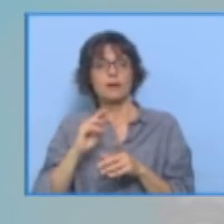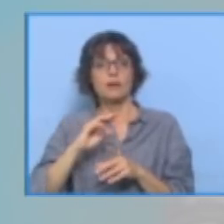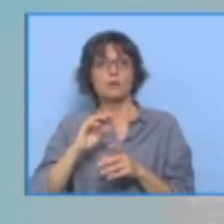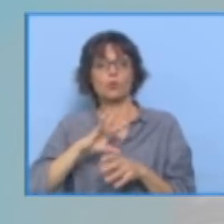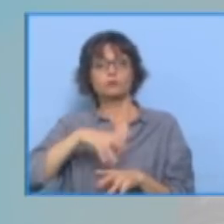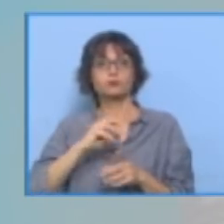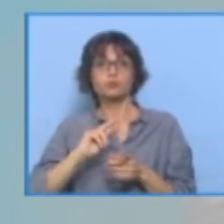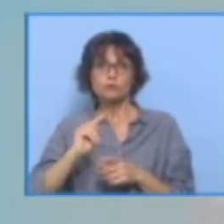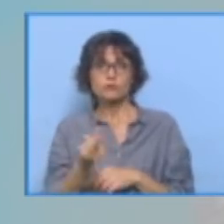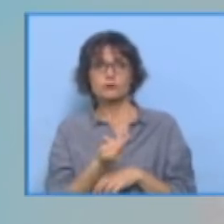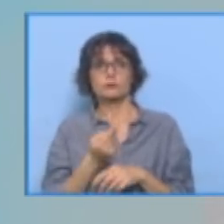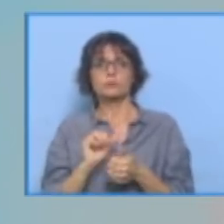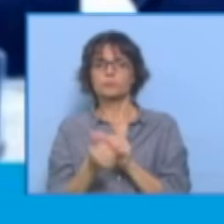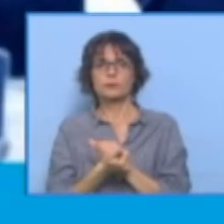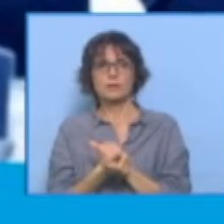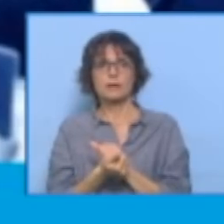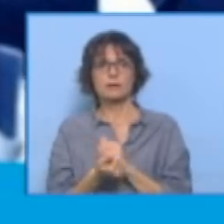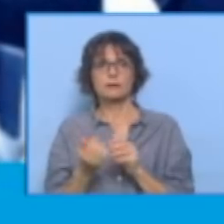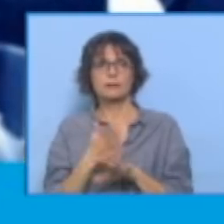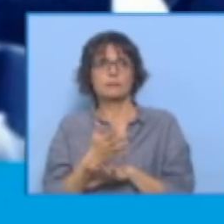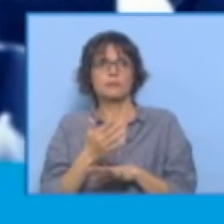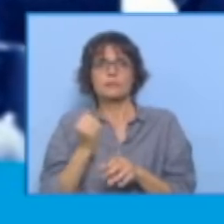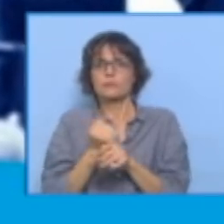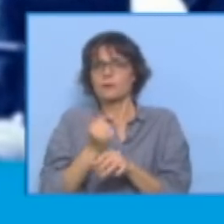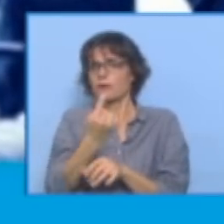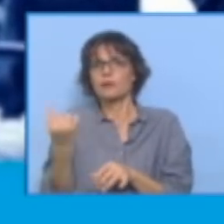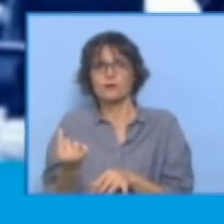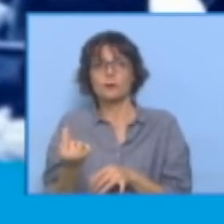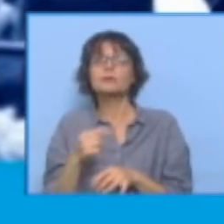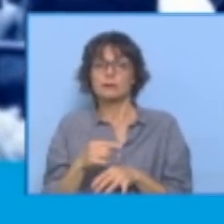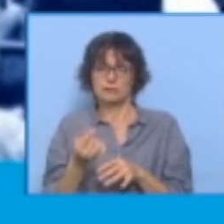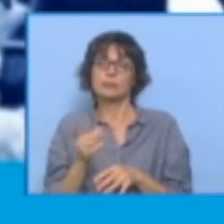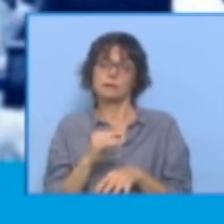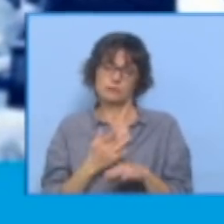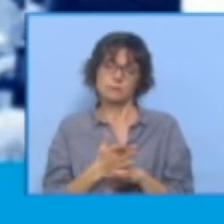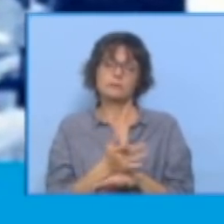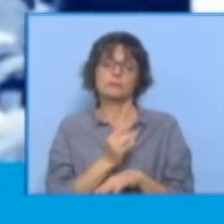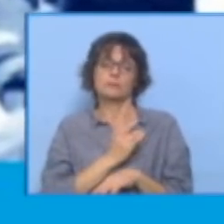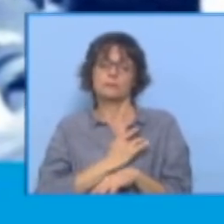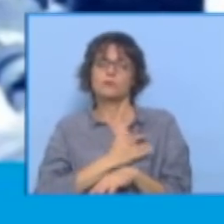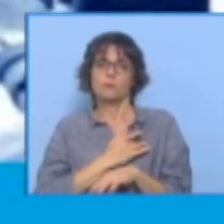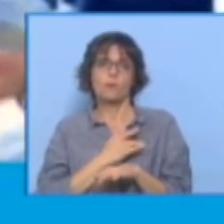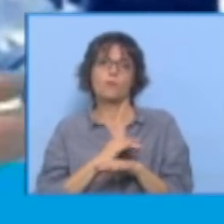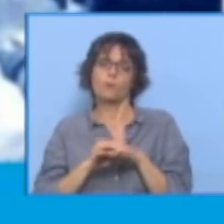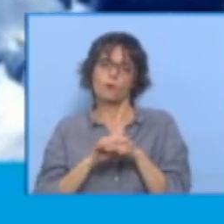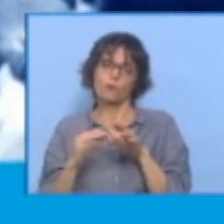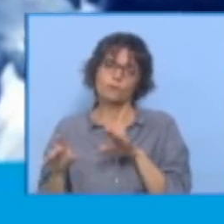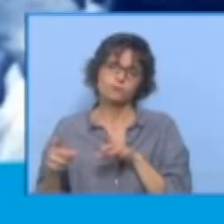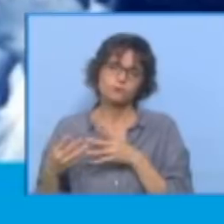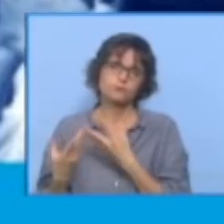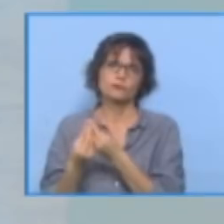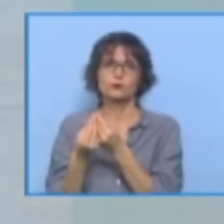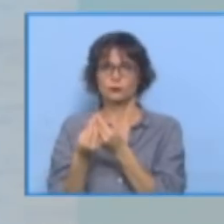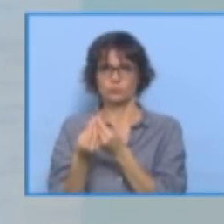Exatamente. E nesta relação também de amor fraterno com o outro, não é? Portanto, começa... A comunhão, não é?